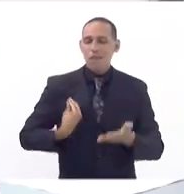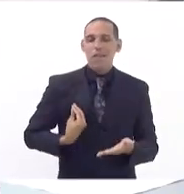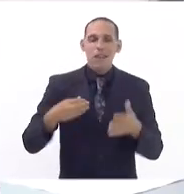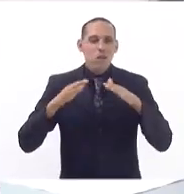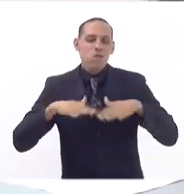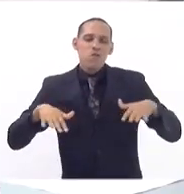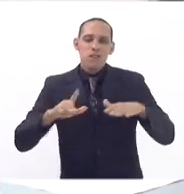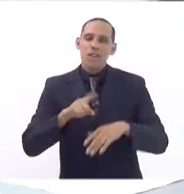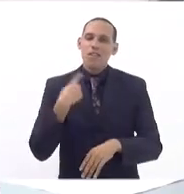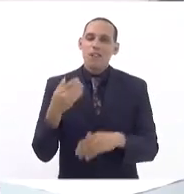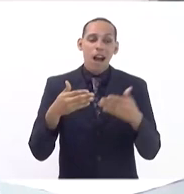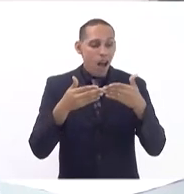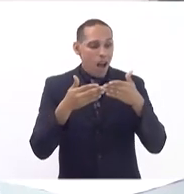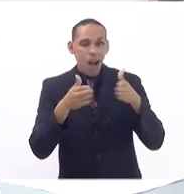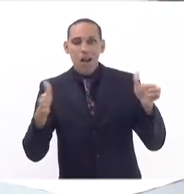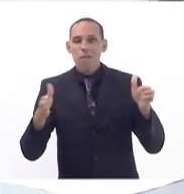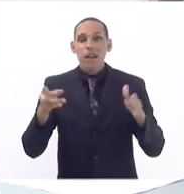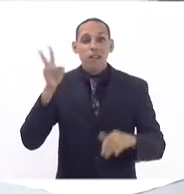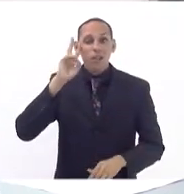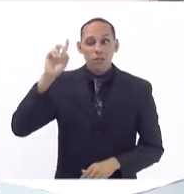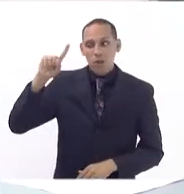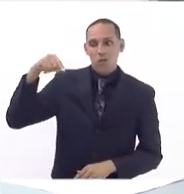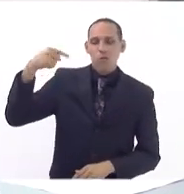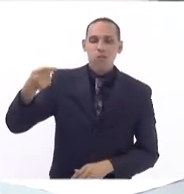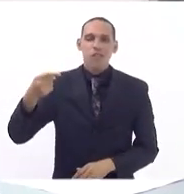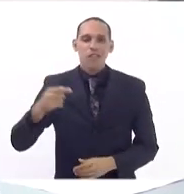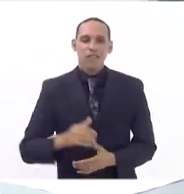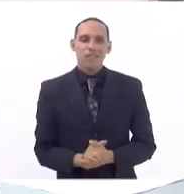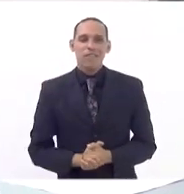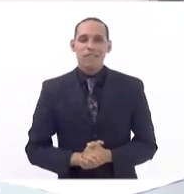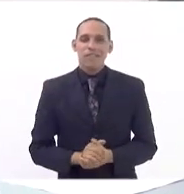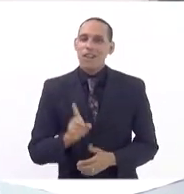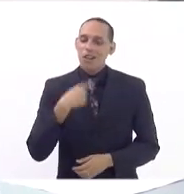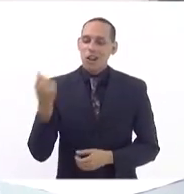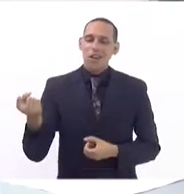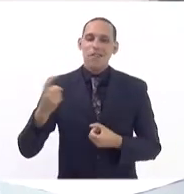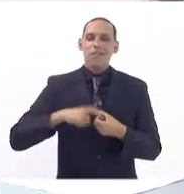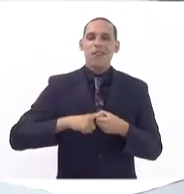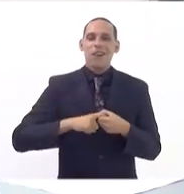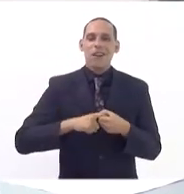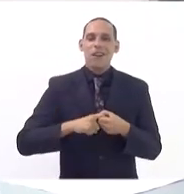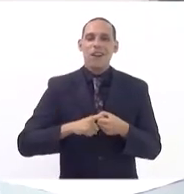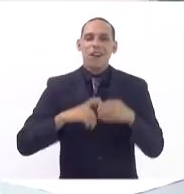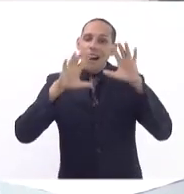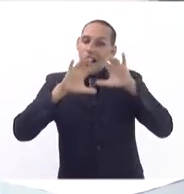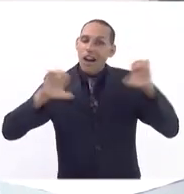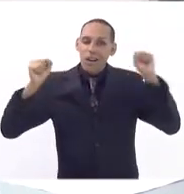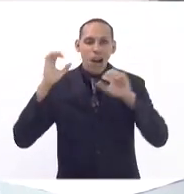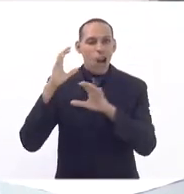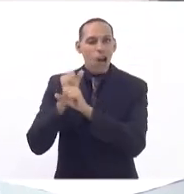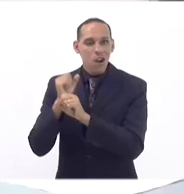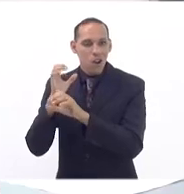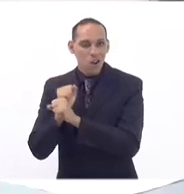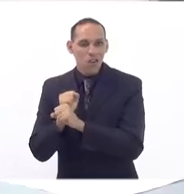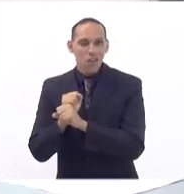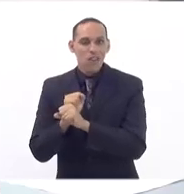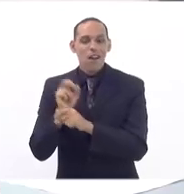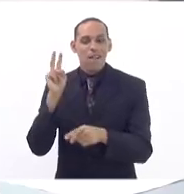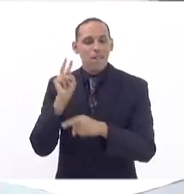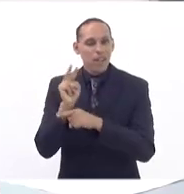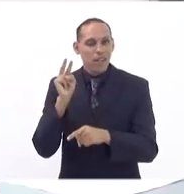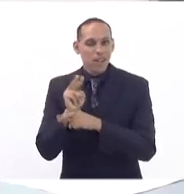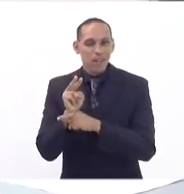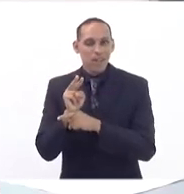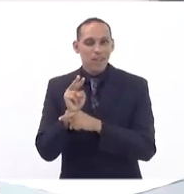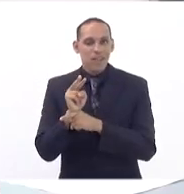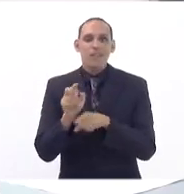e estamos aí aberto na próxima segunda-feira vamos novamente aqui a Tribunal de Contas defensoria é